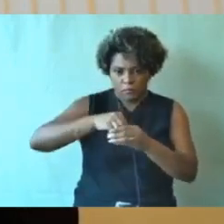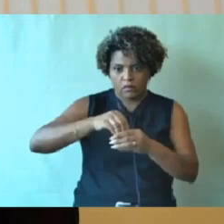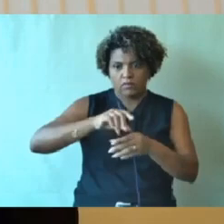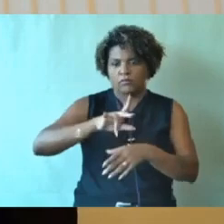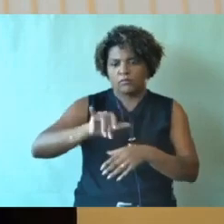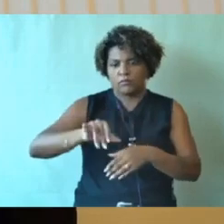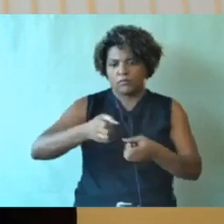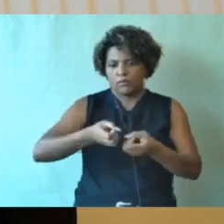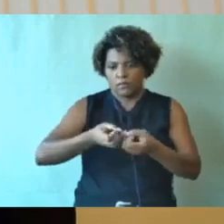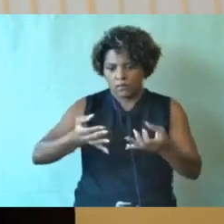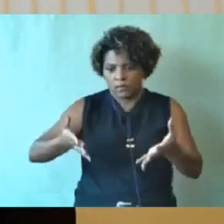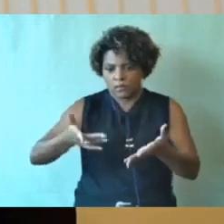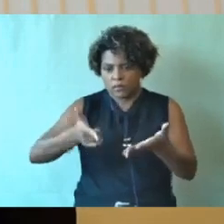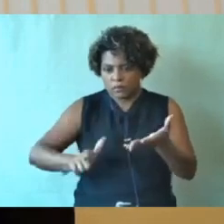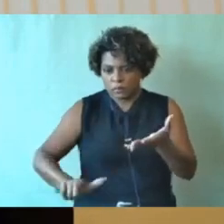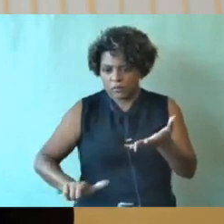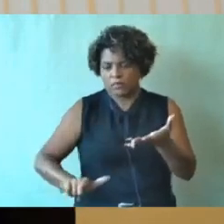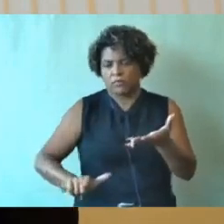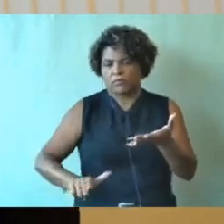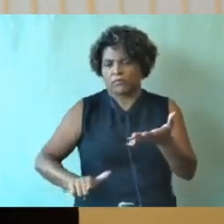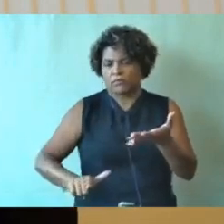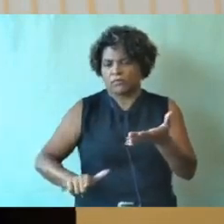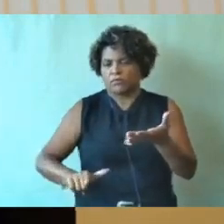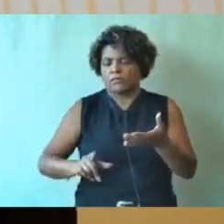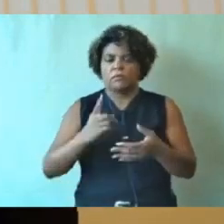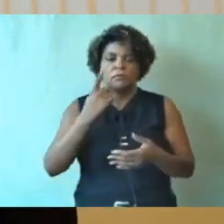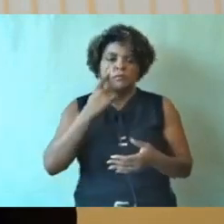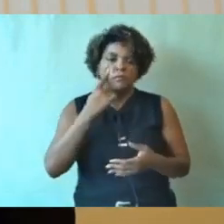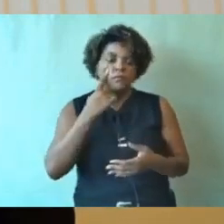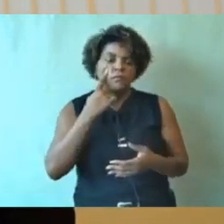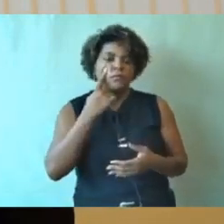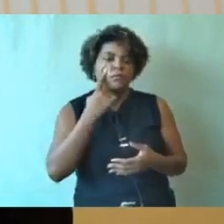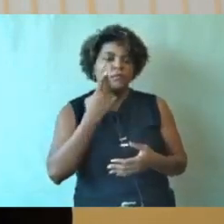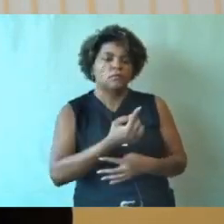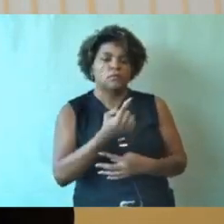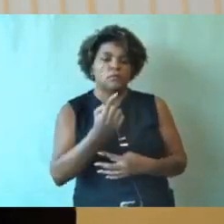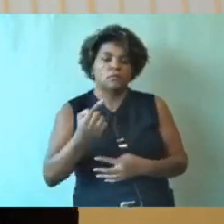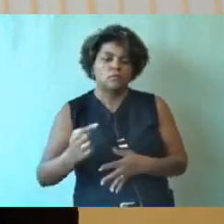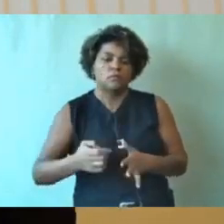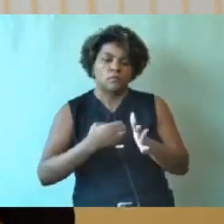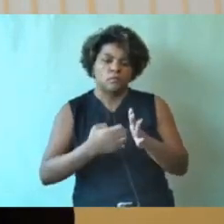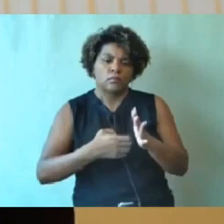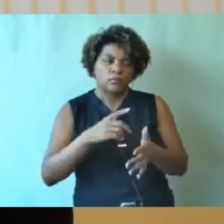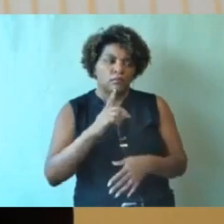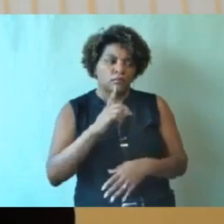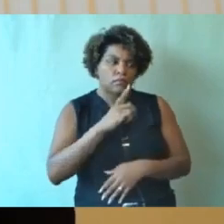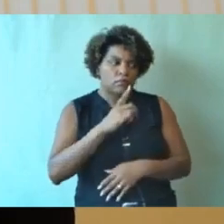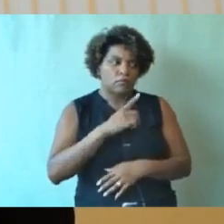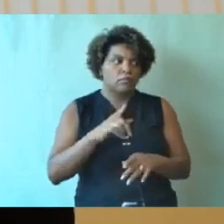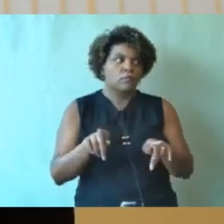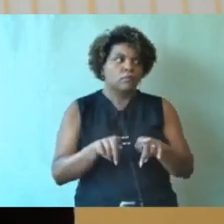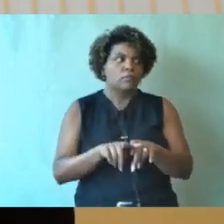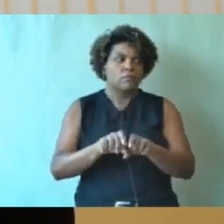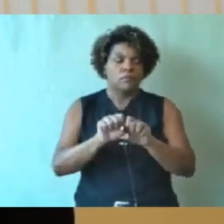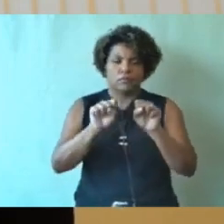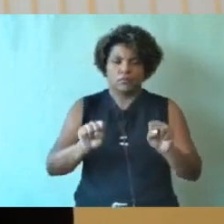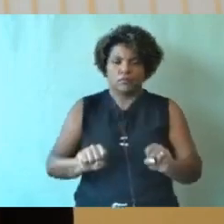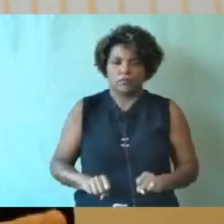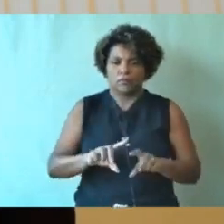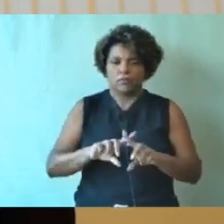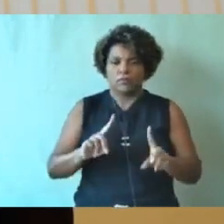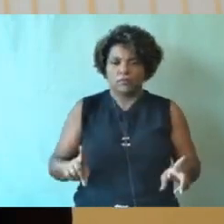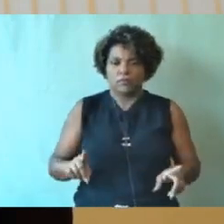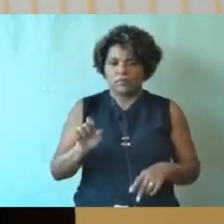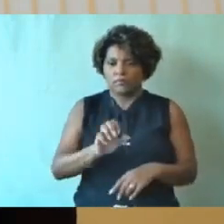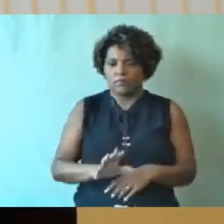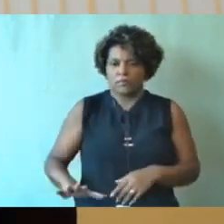na quilometragem real de cada empresa e não do sistema, e no tipo de veículo que cada empresa tem. A única diferença é essa, mas o preço global